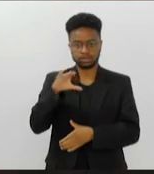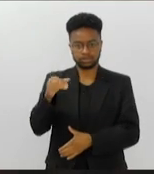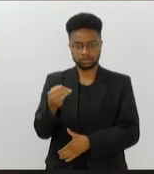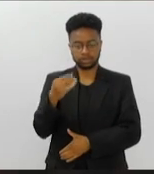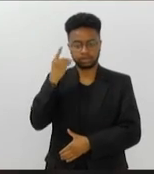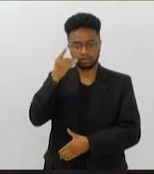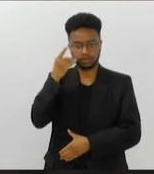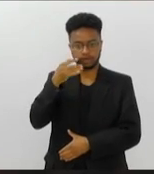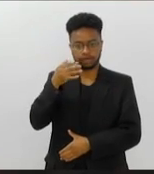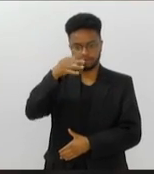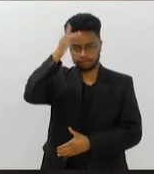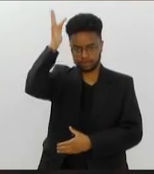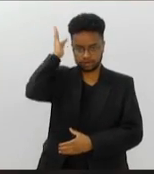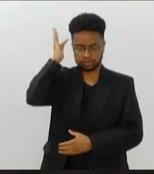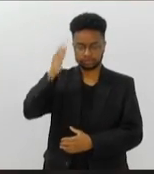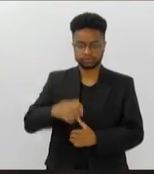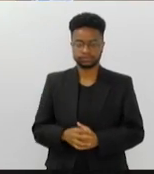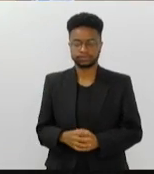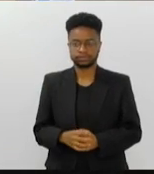deputado Fred Pacheco.